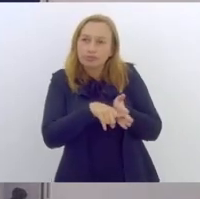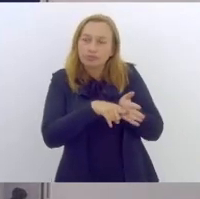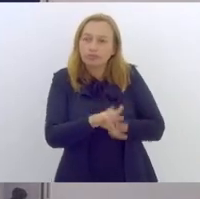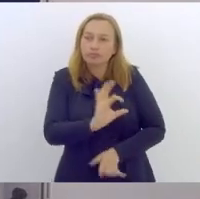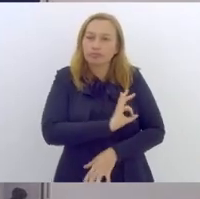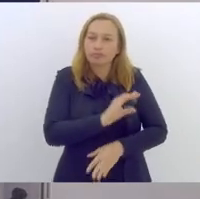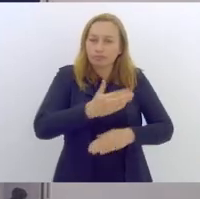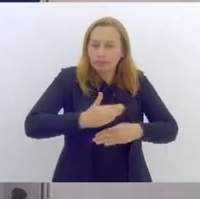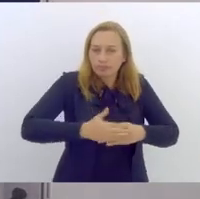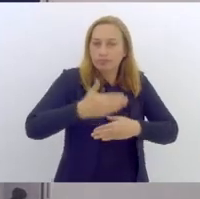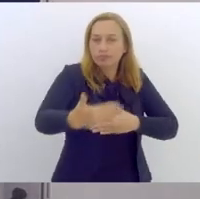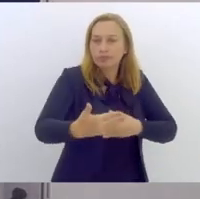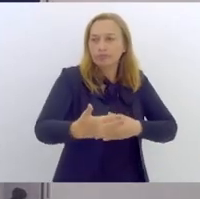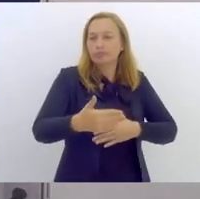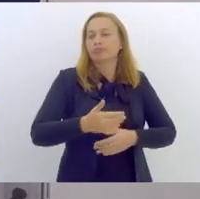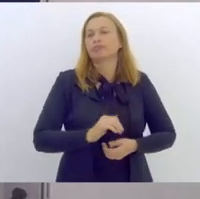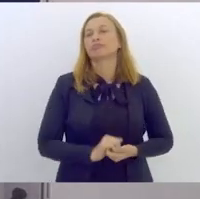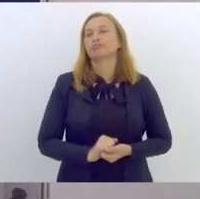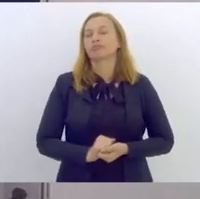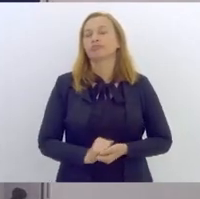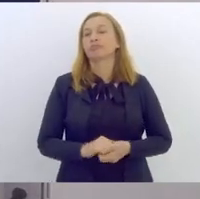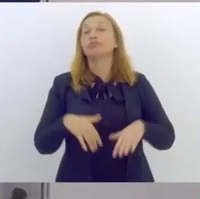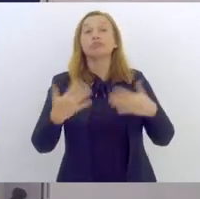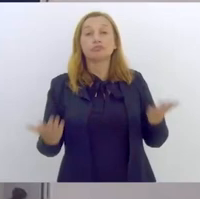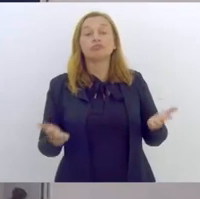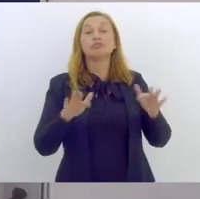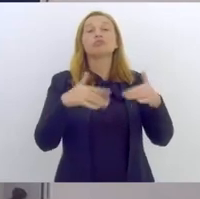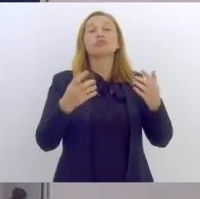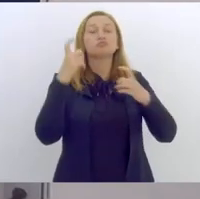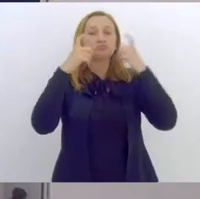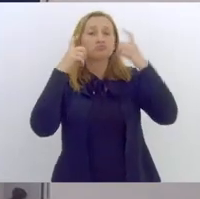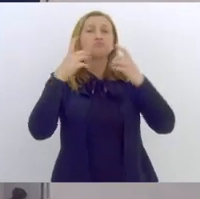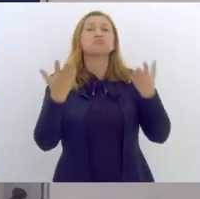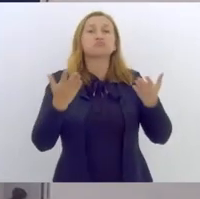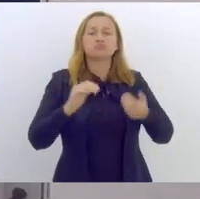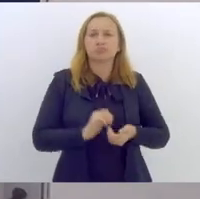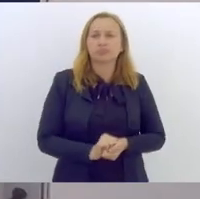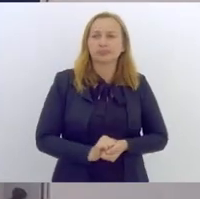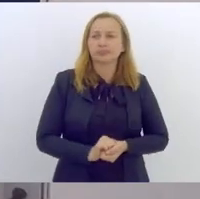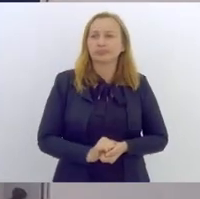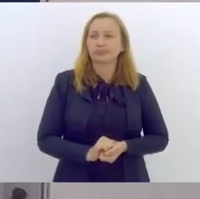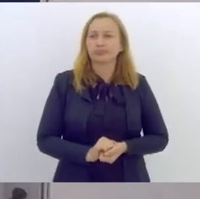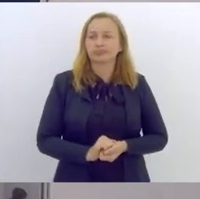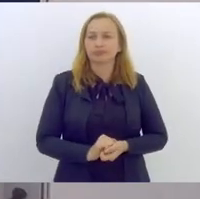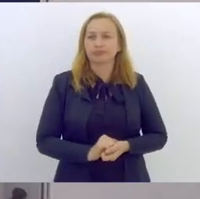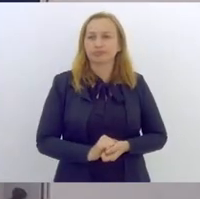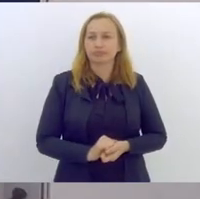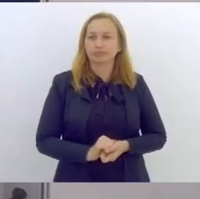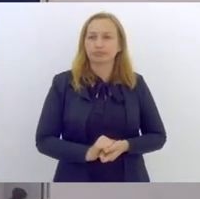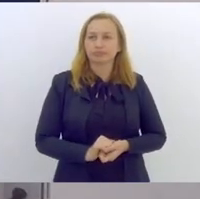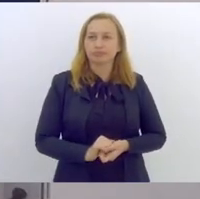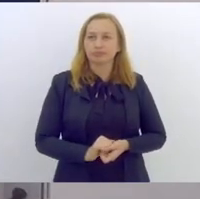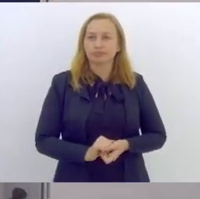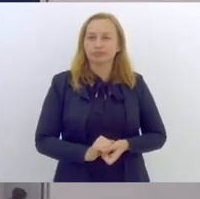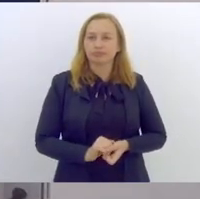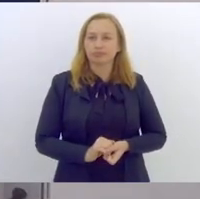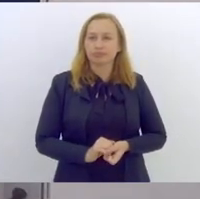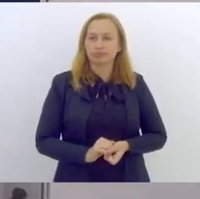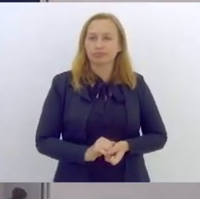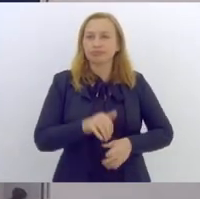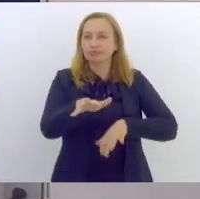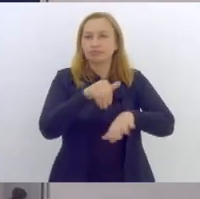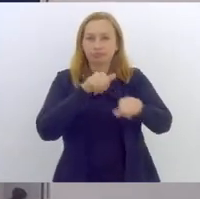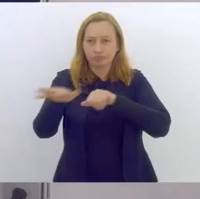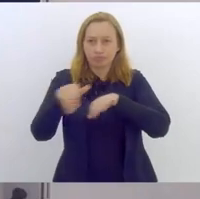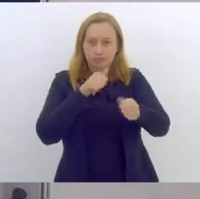à frente mais à frente então qual é a preocupação a preocupação é que em havendo um